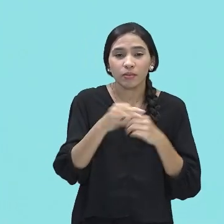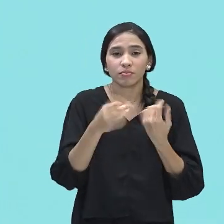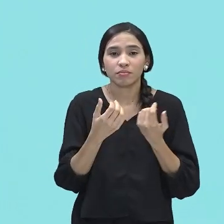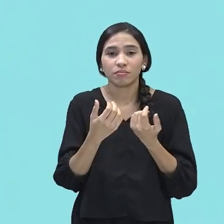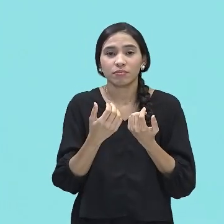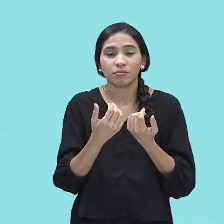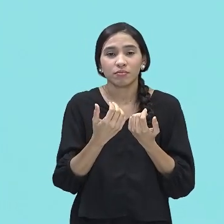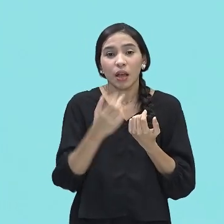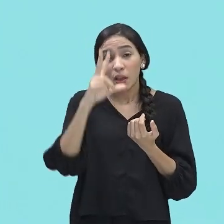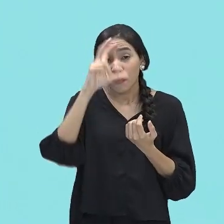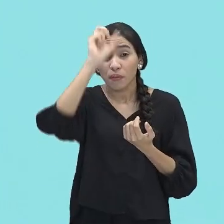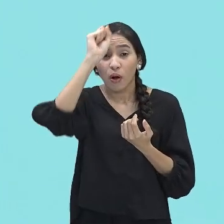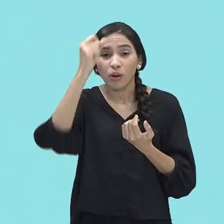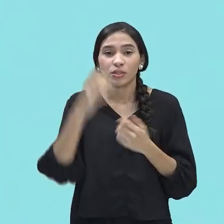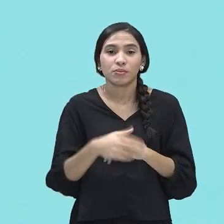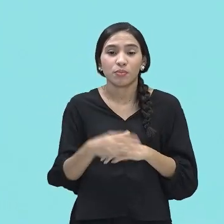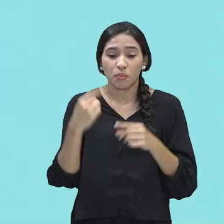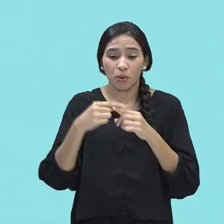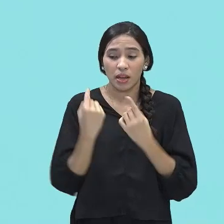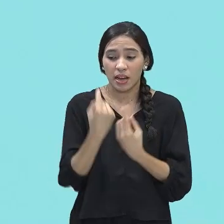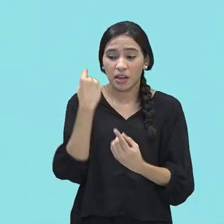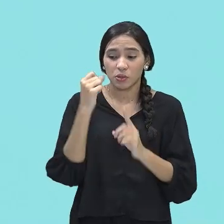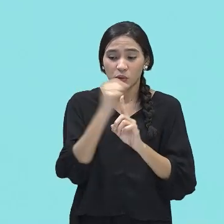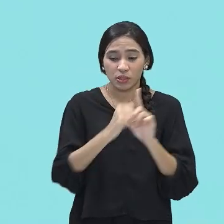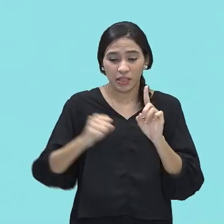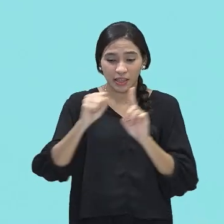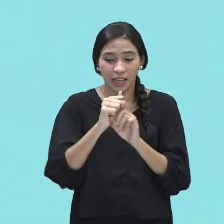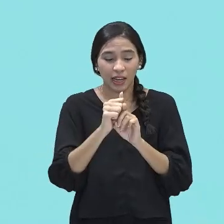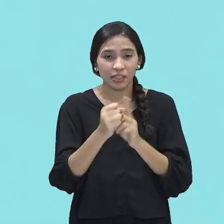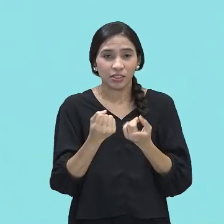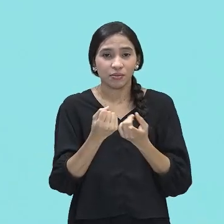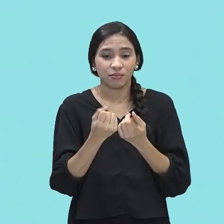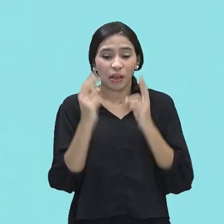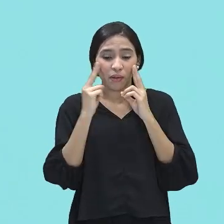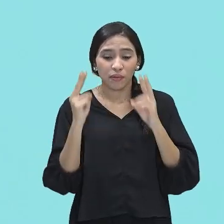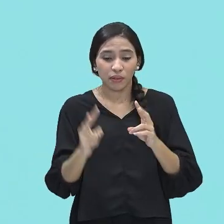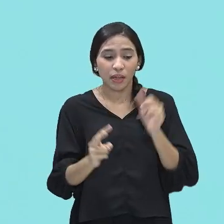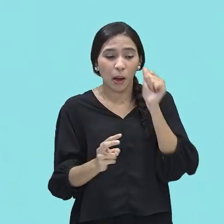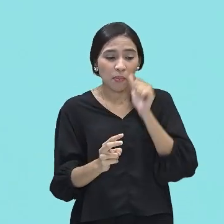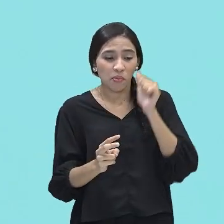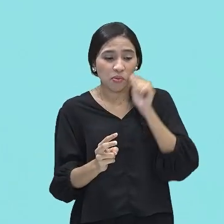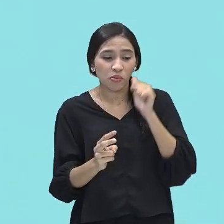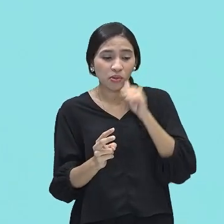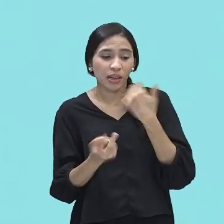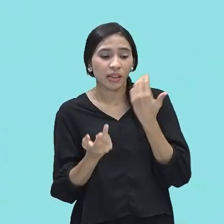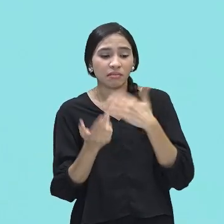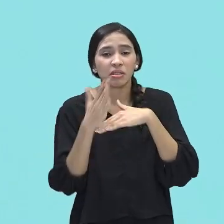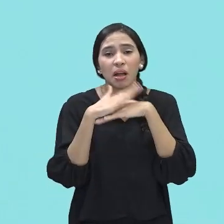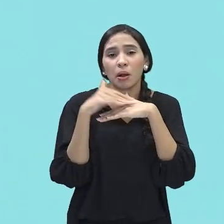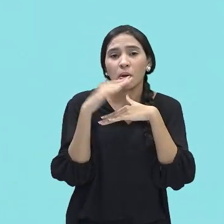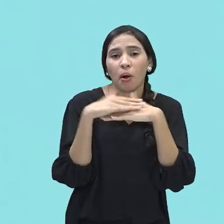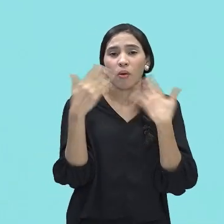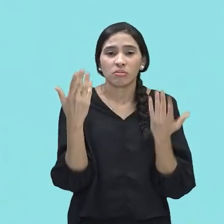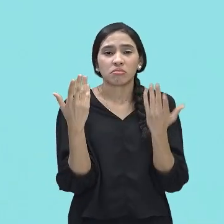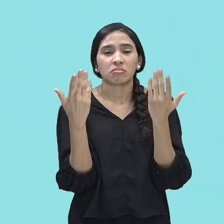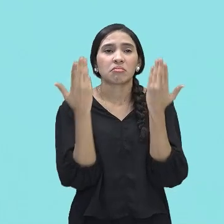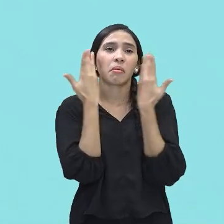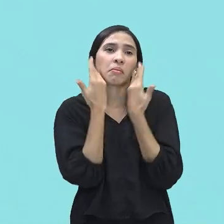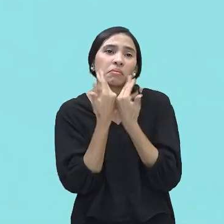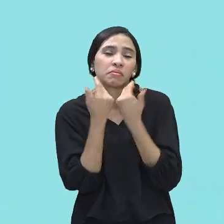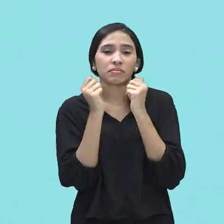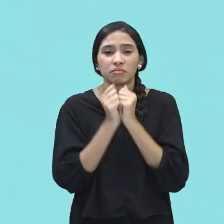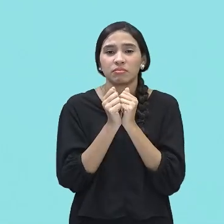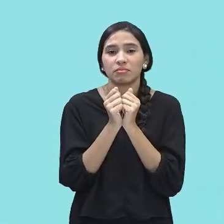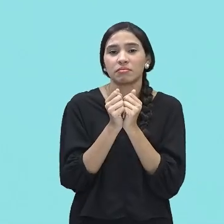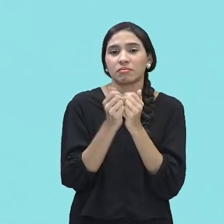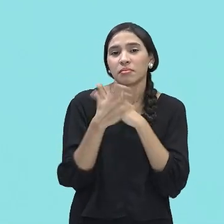ela vivia, certo? A sociedade era a mulher frágil, mulher muito delicadinha, ela tem que se comportar, não